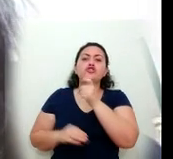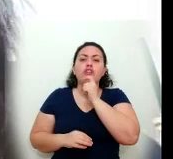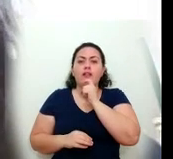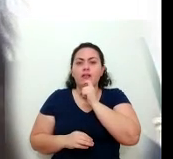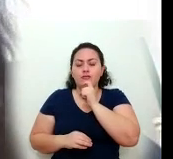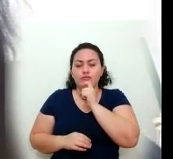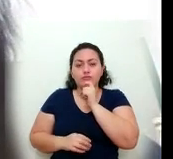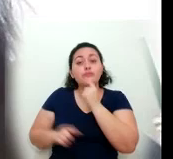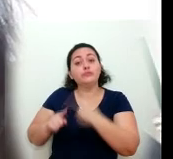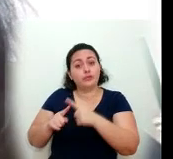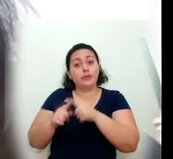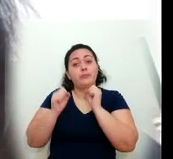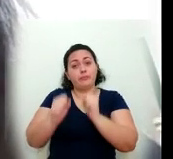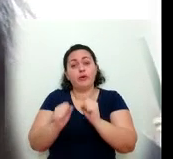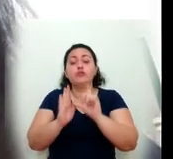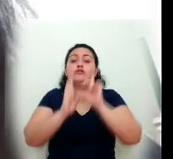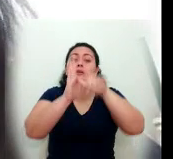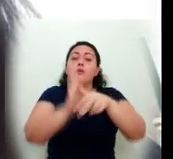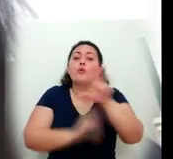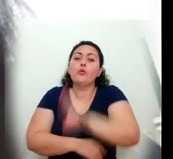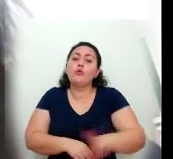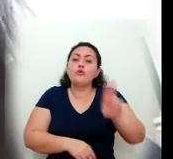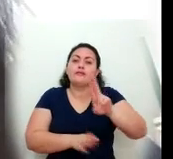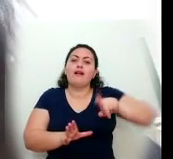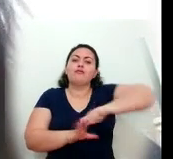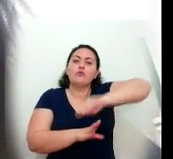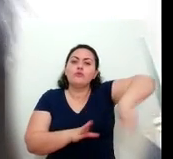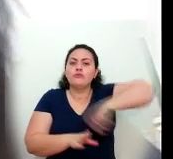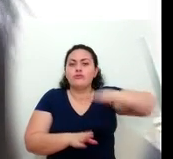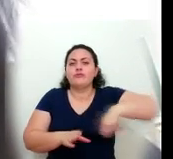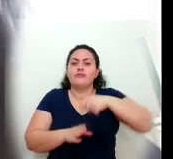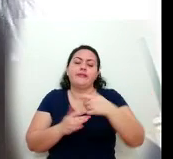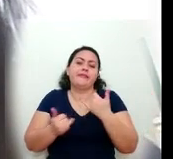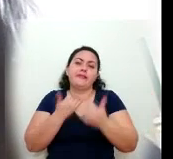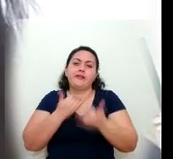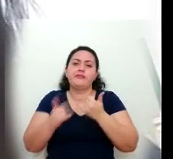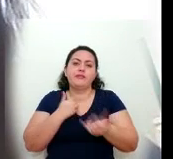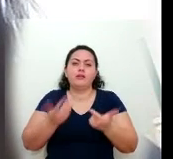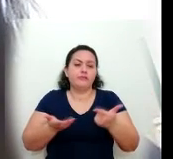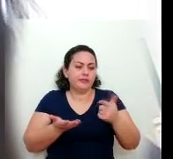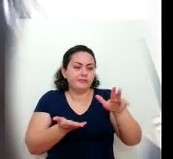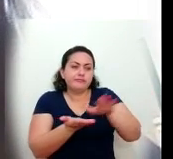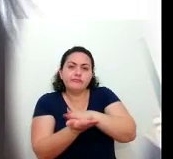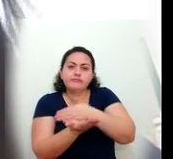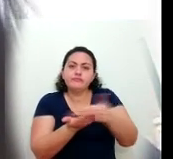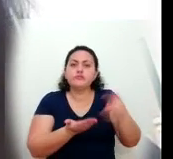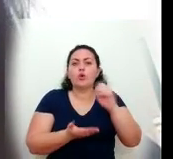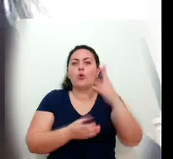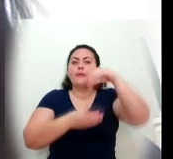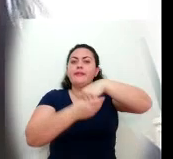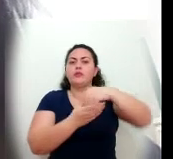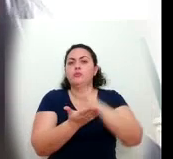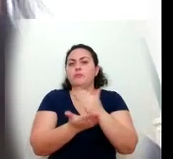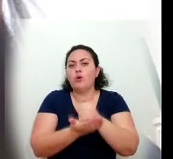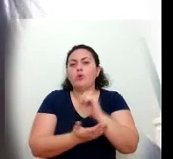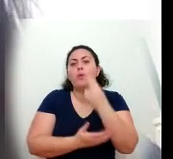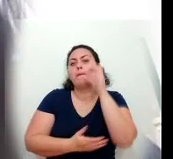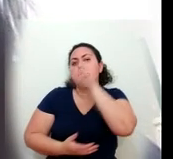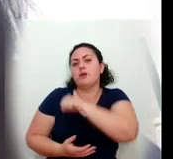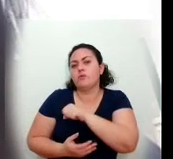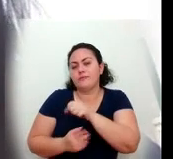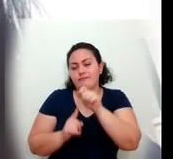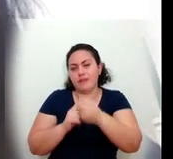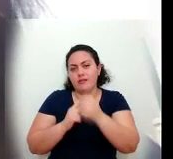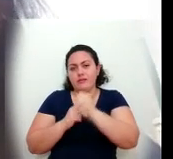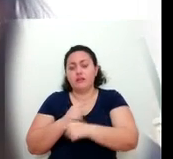e congelar. Porque daí ela é bem utilizada dentro de várias receitas, né? Que se vai usar como recheio, como ingrediente num bolo, num pão